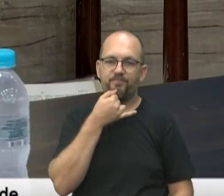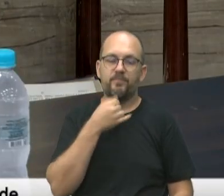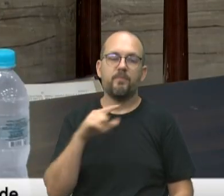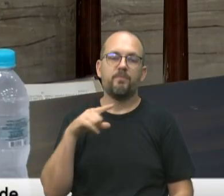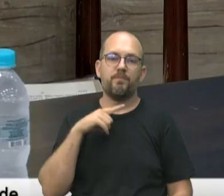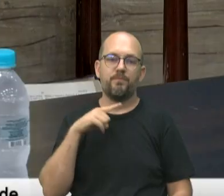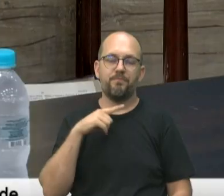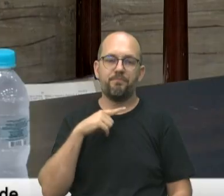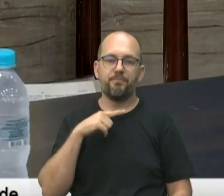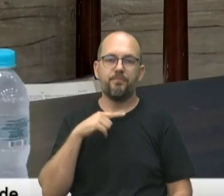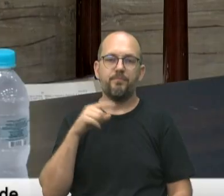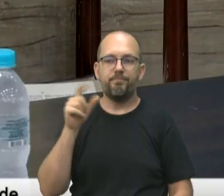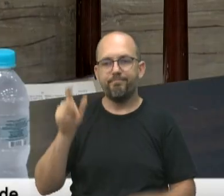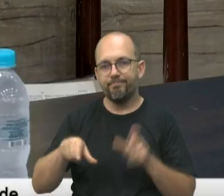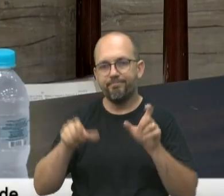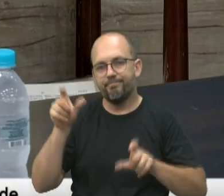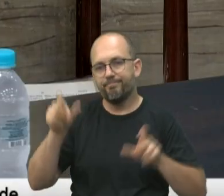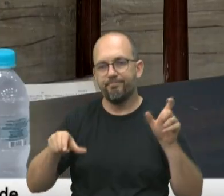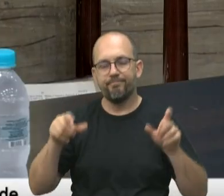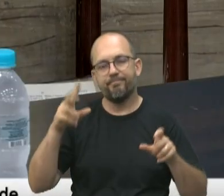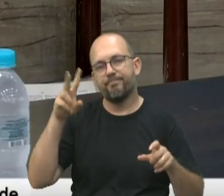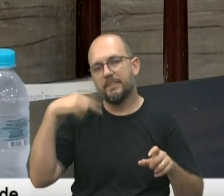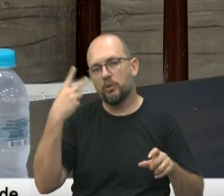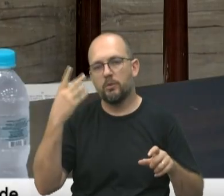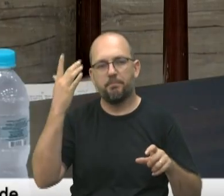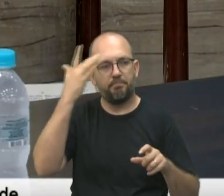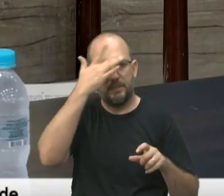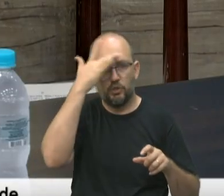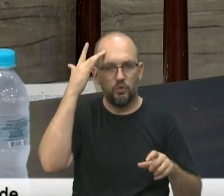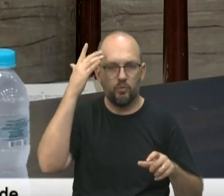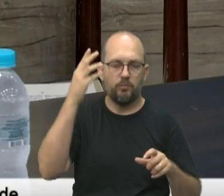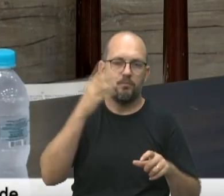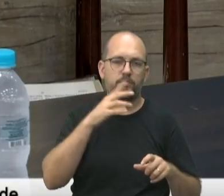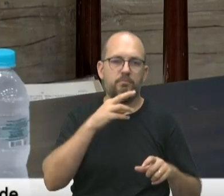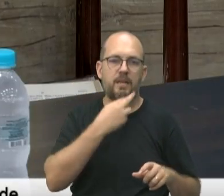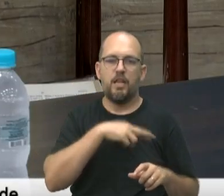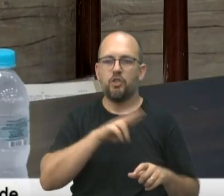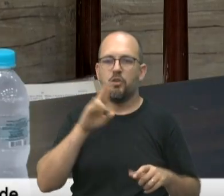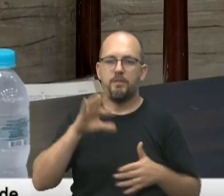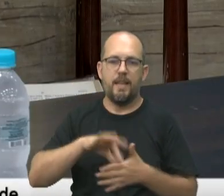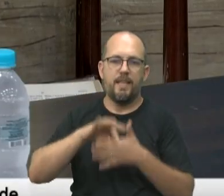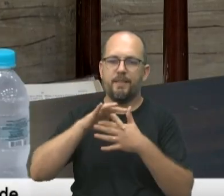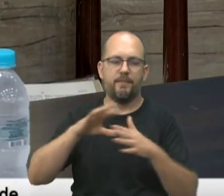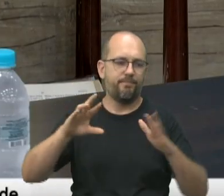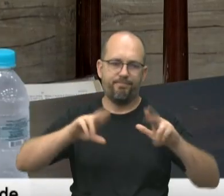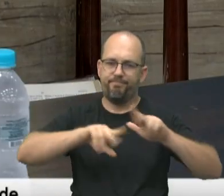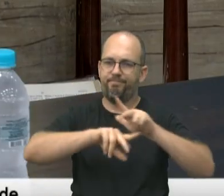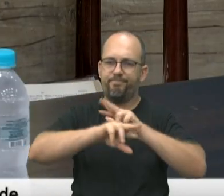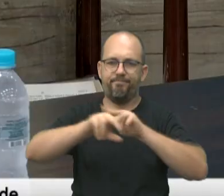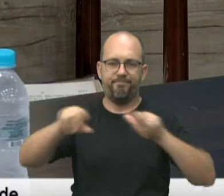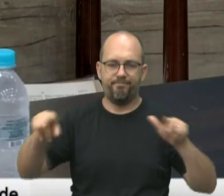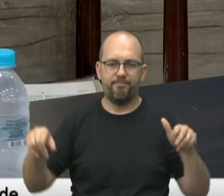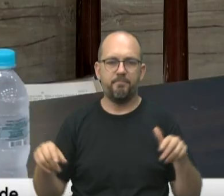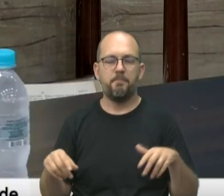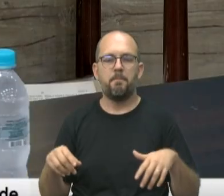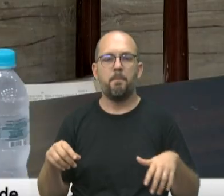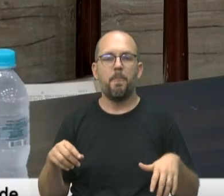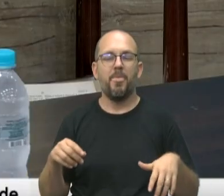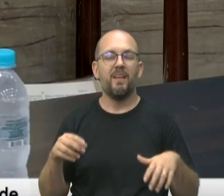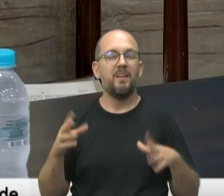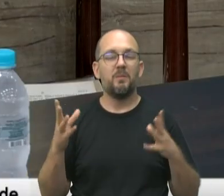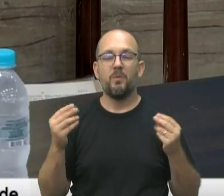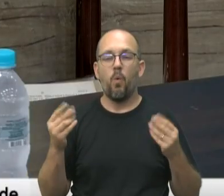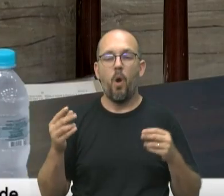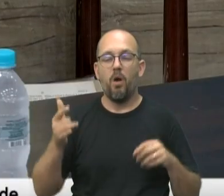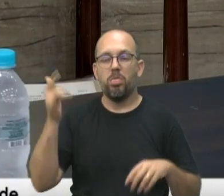tem parlamentares, pessoas, lideranças religiosas, tem de tudo no meio, que são tão toscas